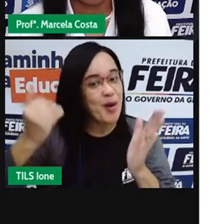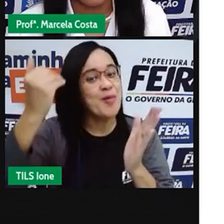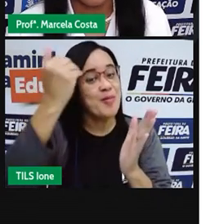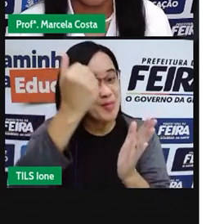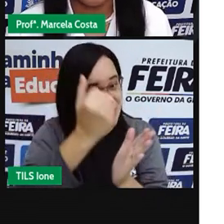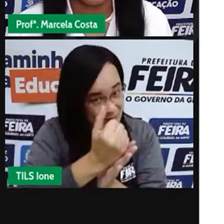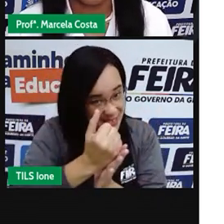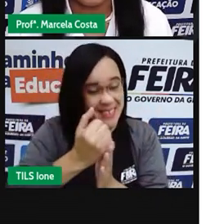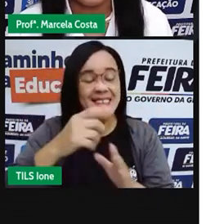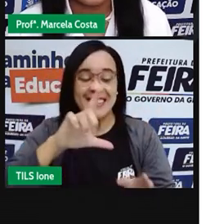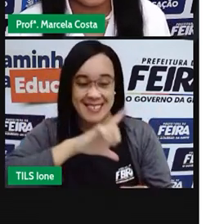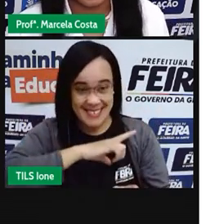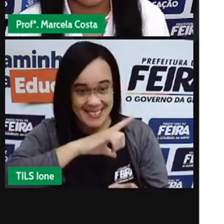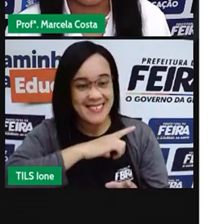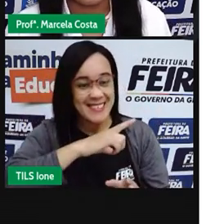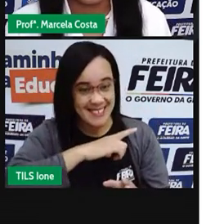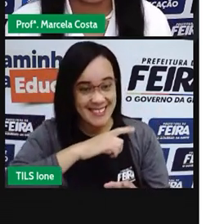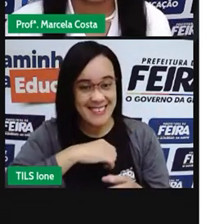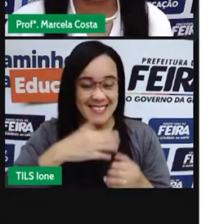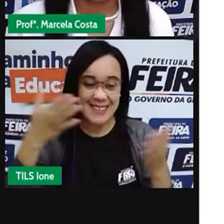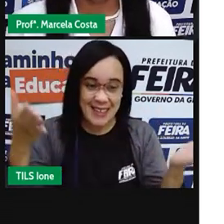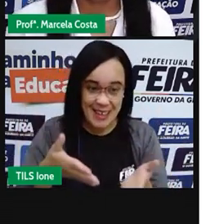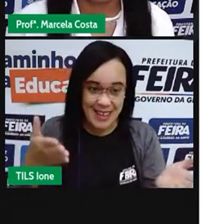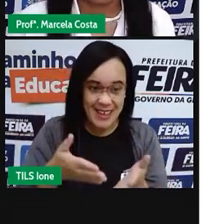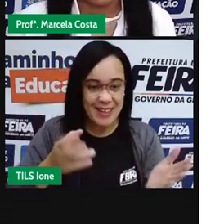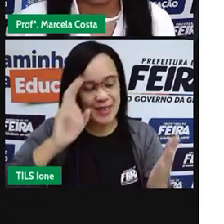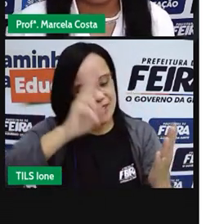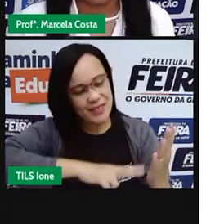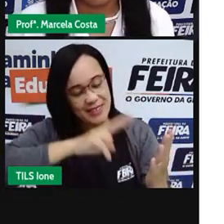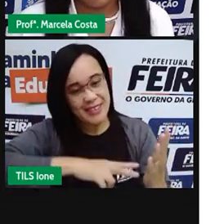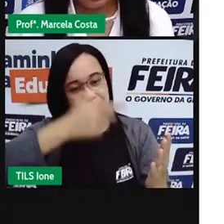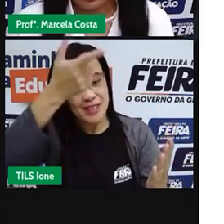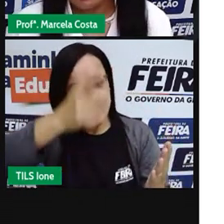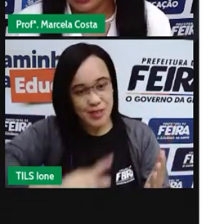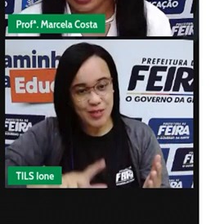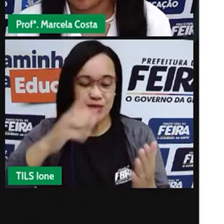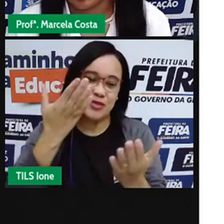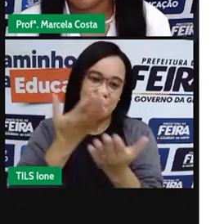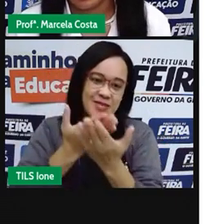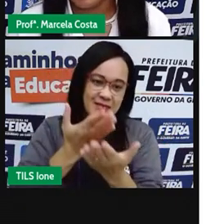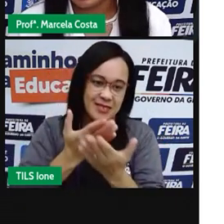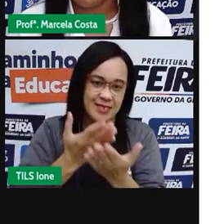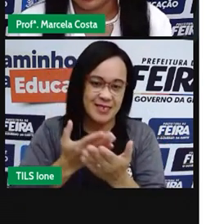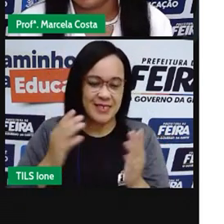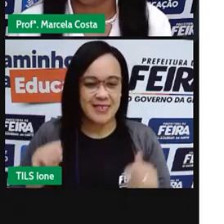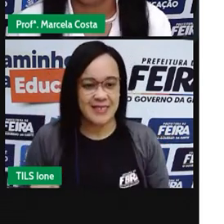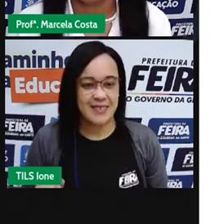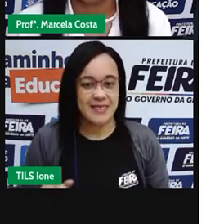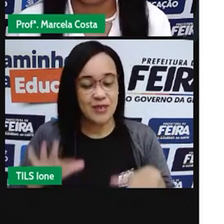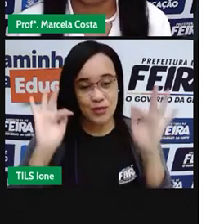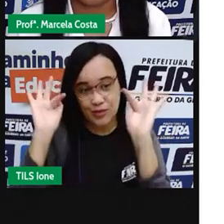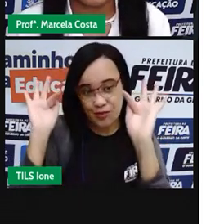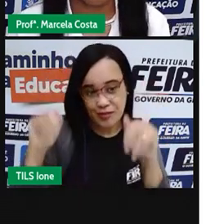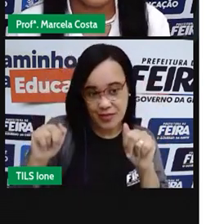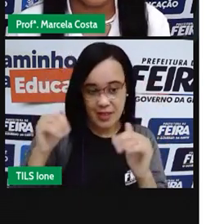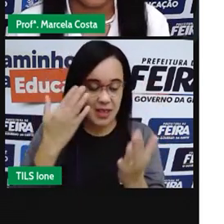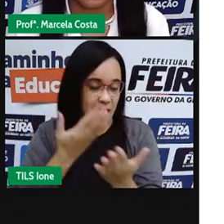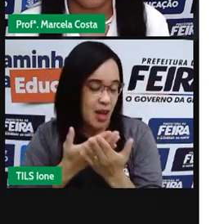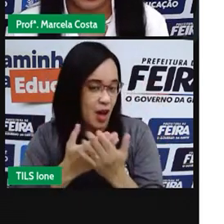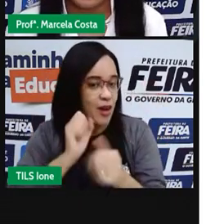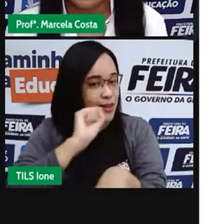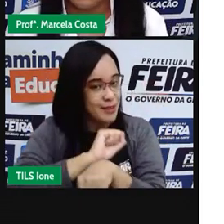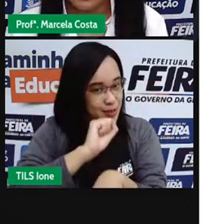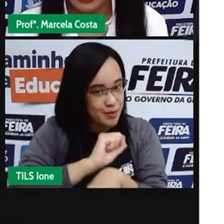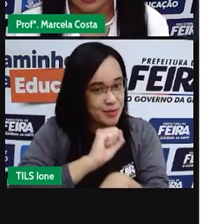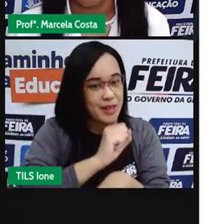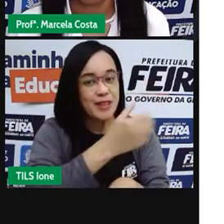ser o tema que a gente vai explorar nessa aula. Então, quando terminar a aula, eu espero que você tenha